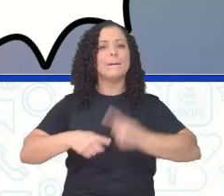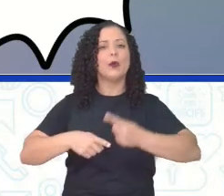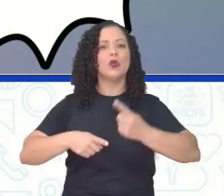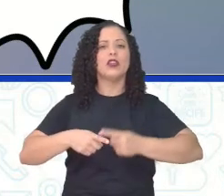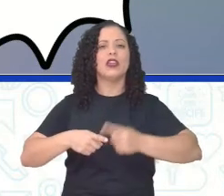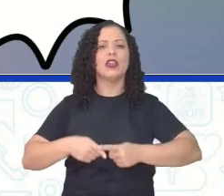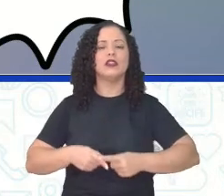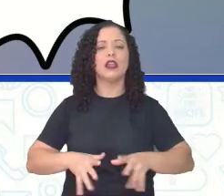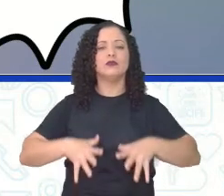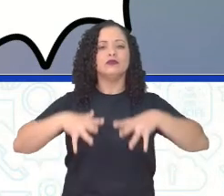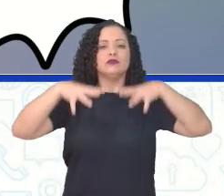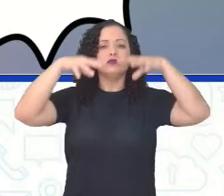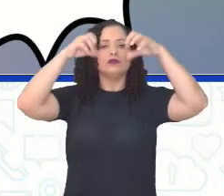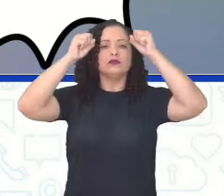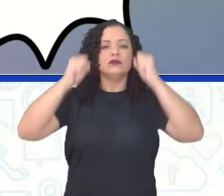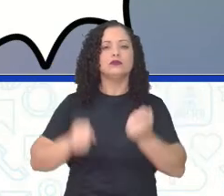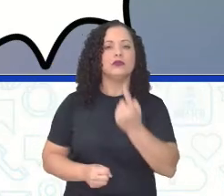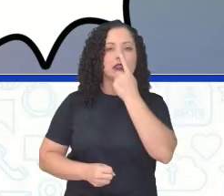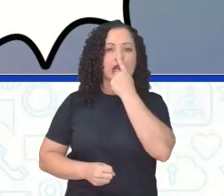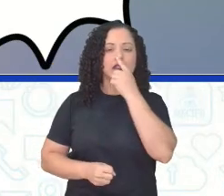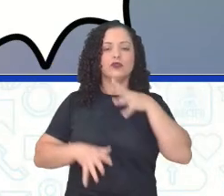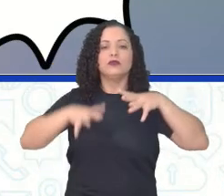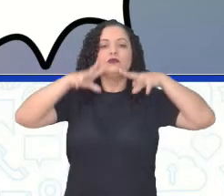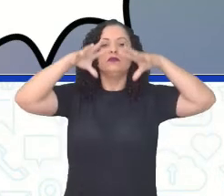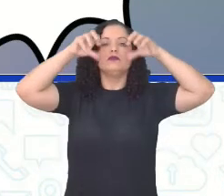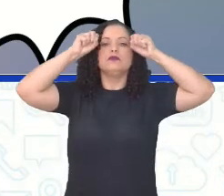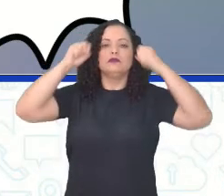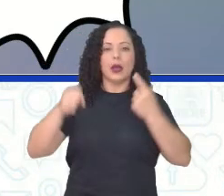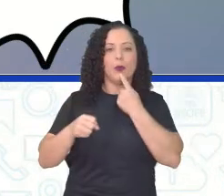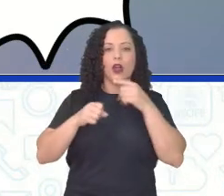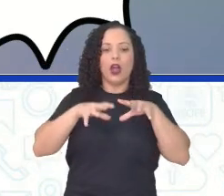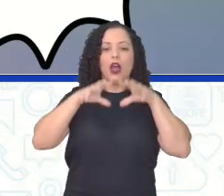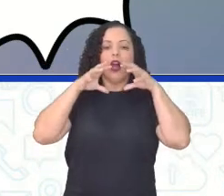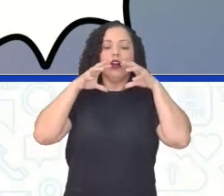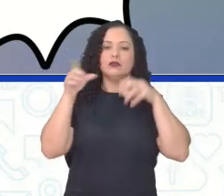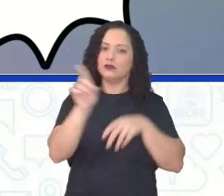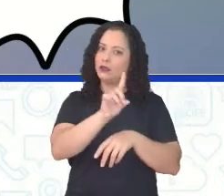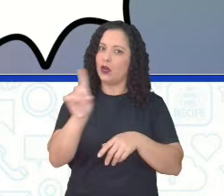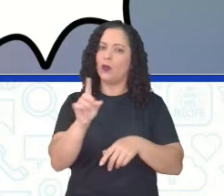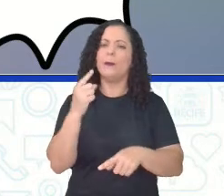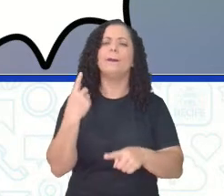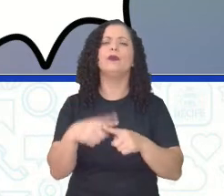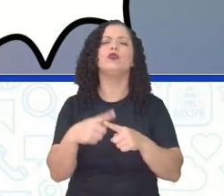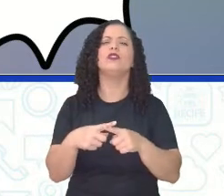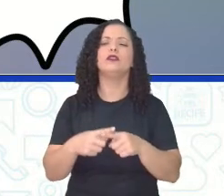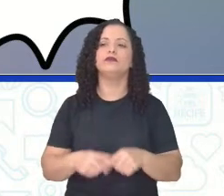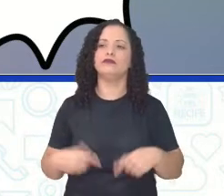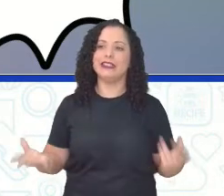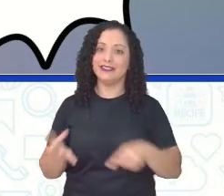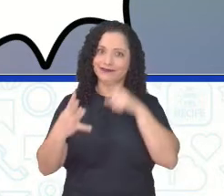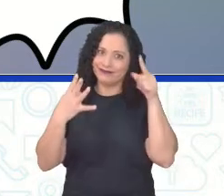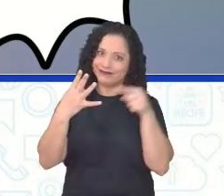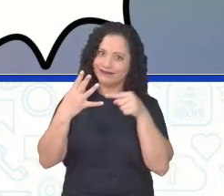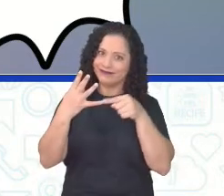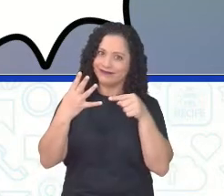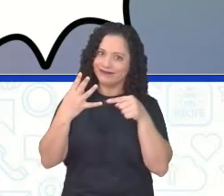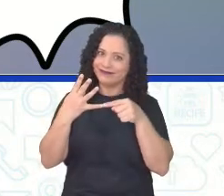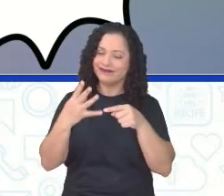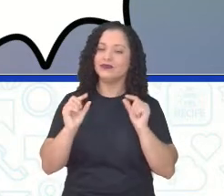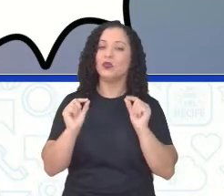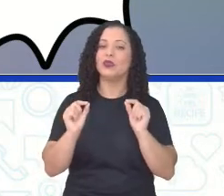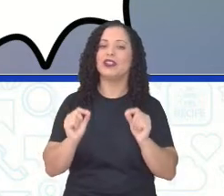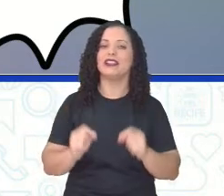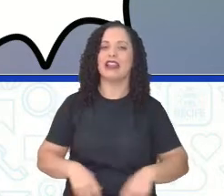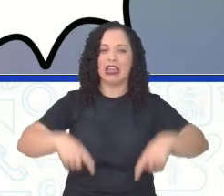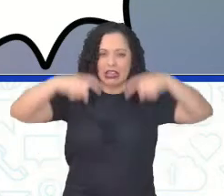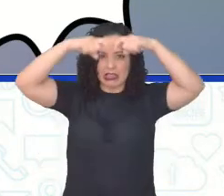nariz e não pela boca? Legal. E aí, para finalizar esse conjunto de situações, problemas, nós temos